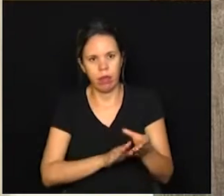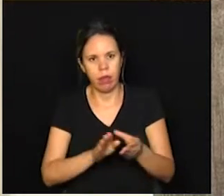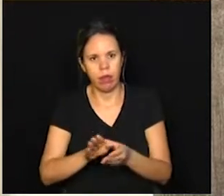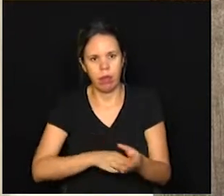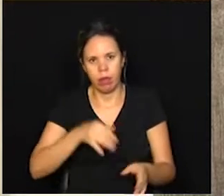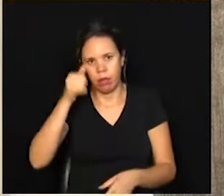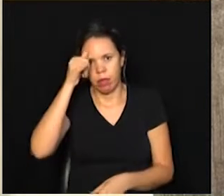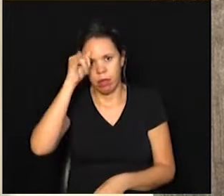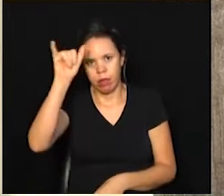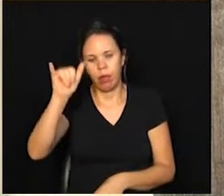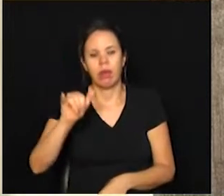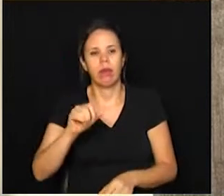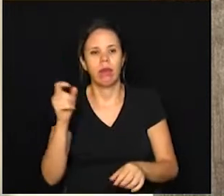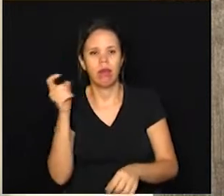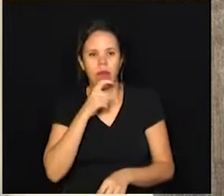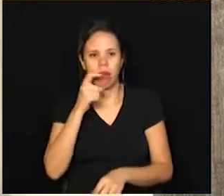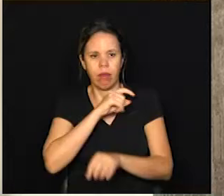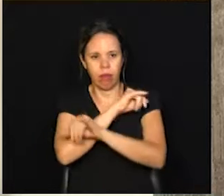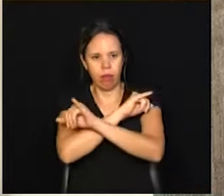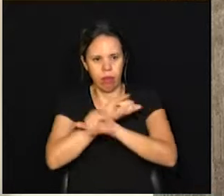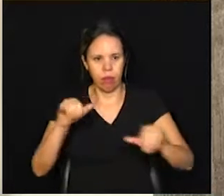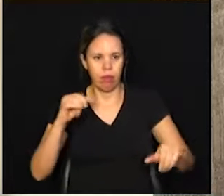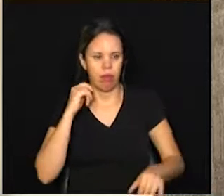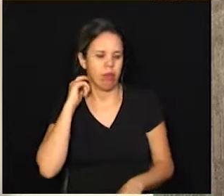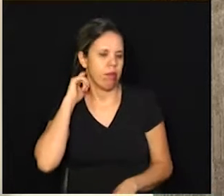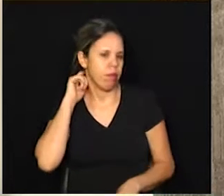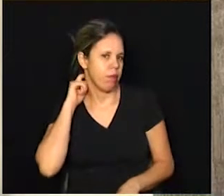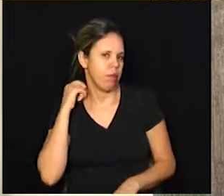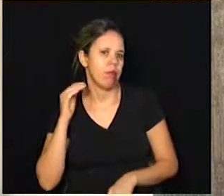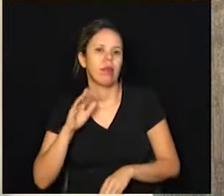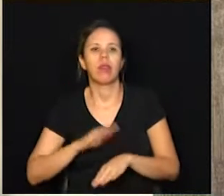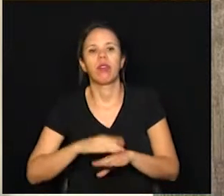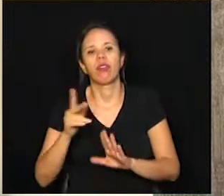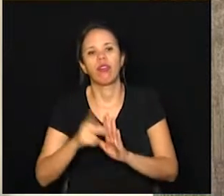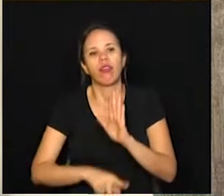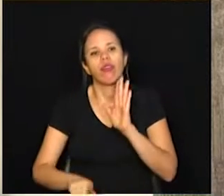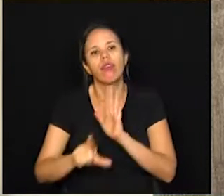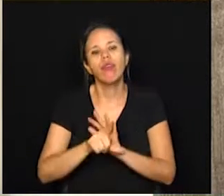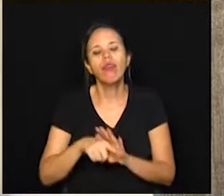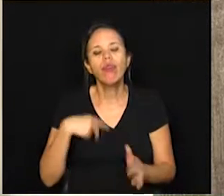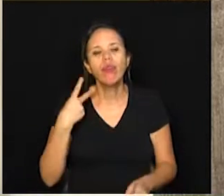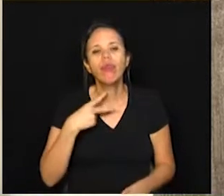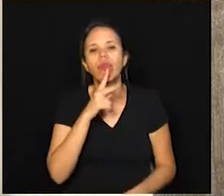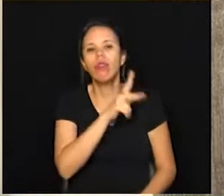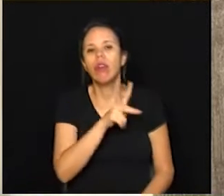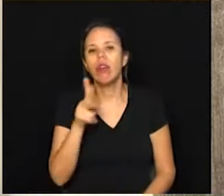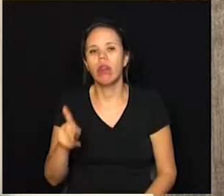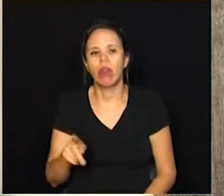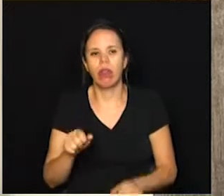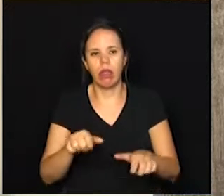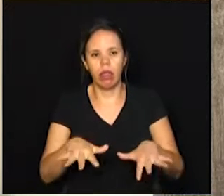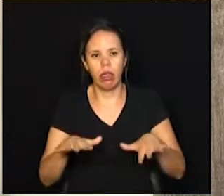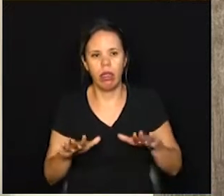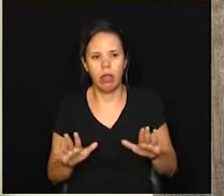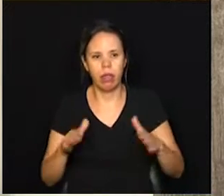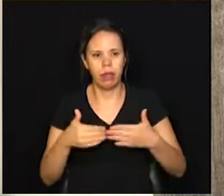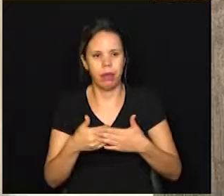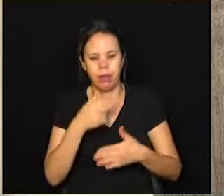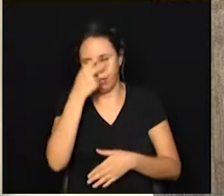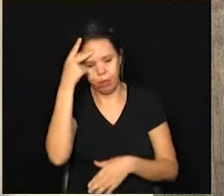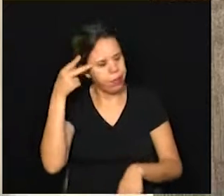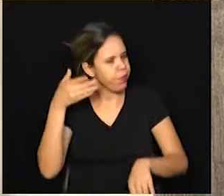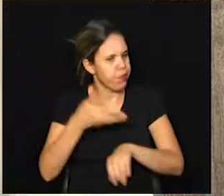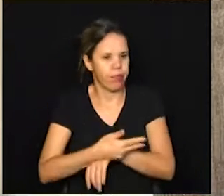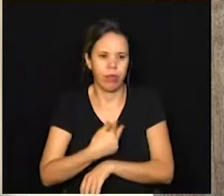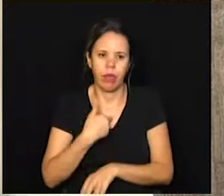combate às fake news. Esse projeto de lei de autoria do vereador professor Alberto. O plenário está fechado para o público